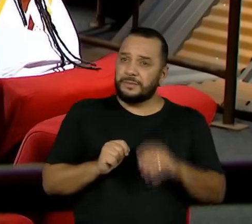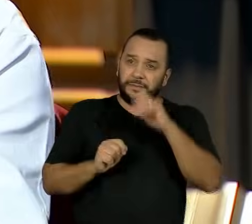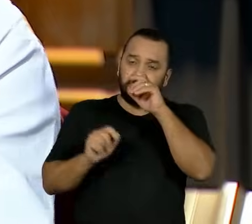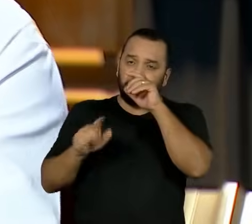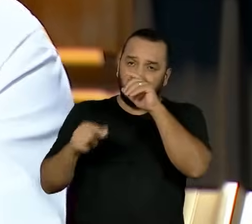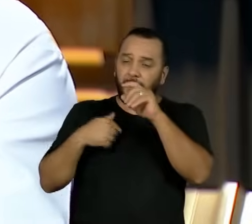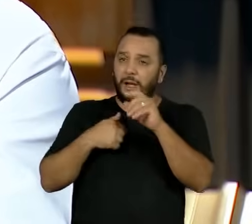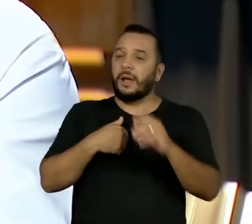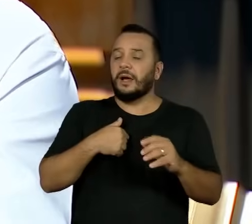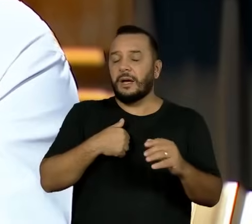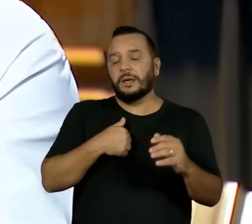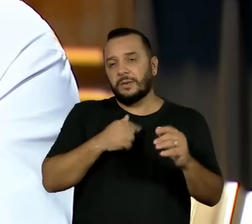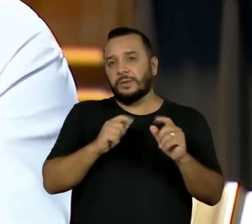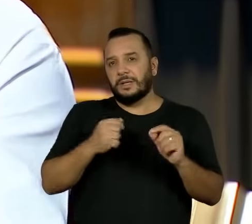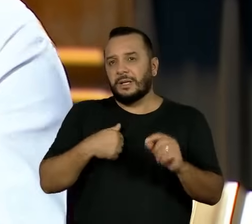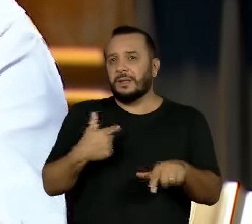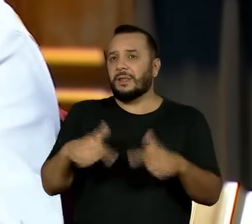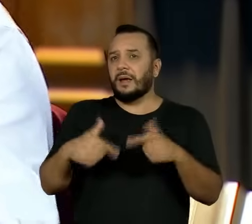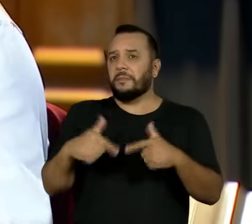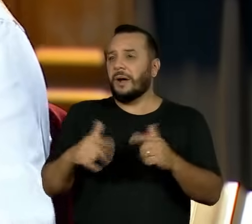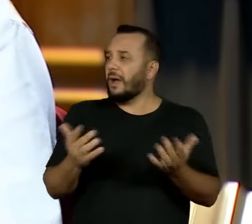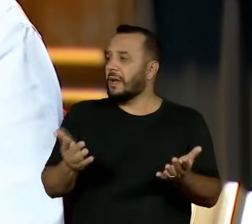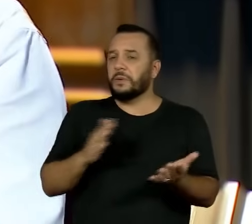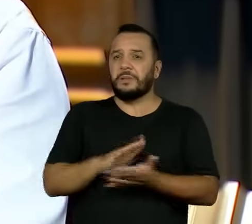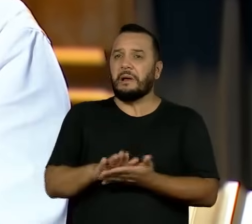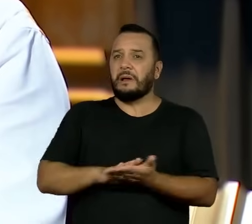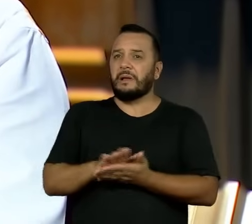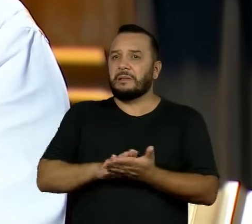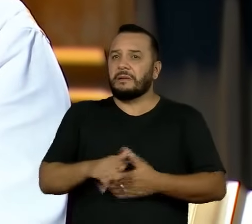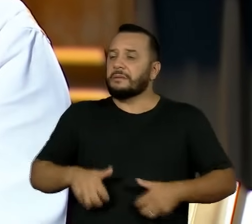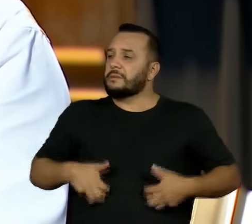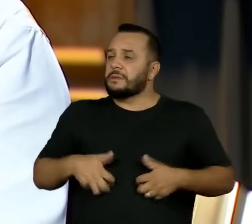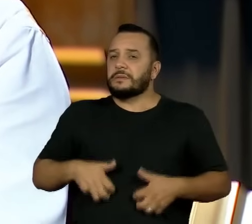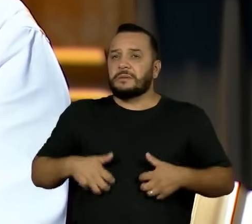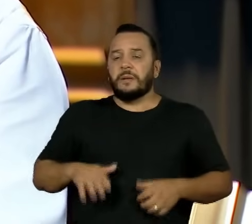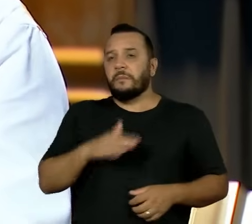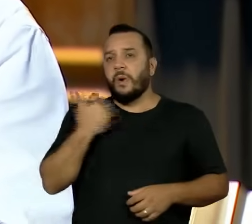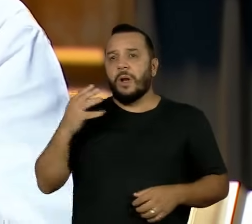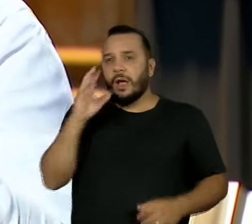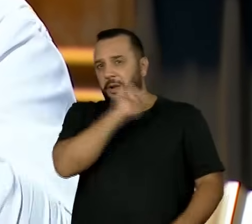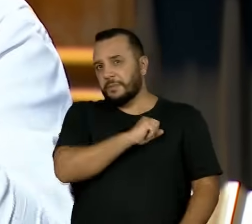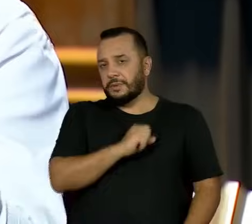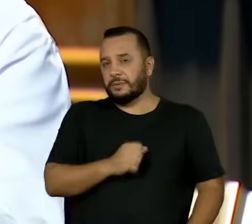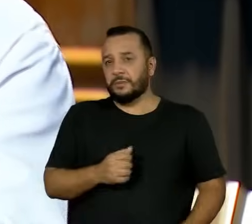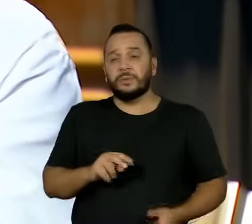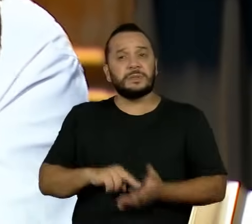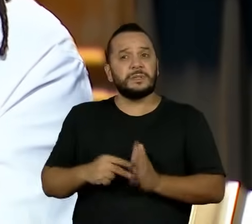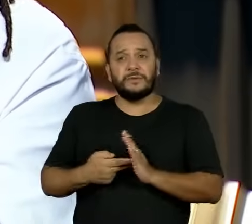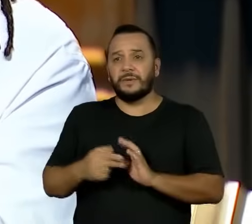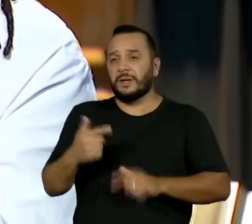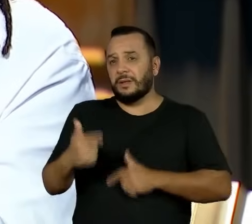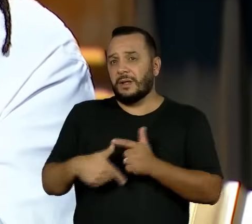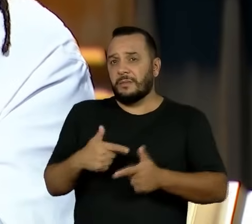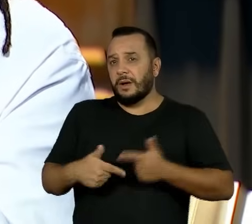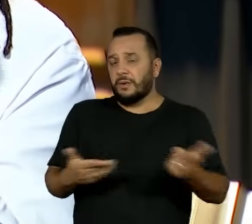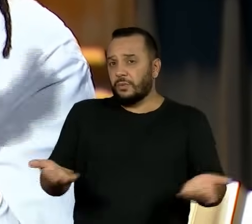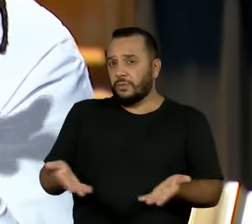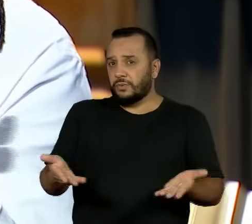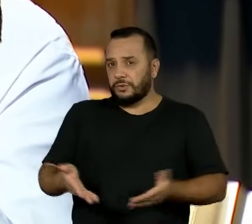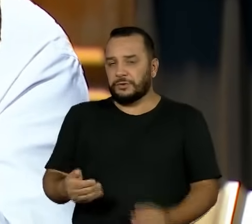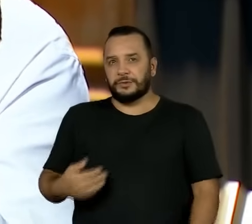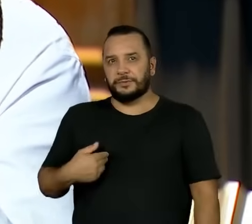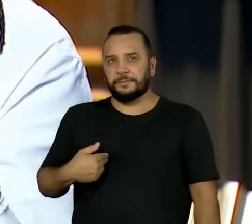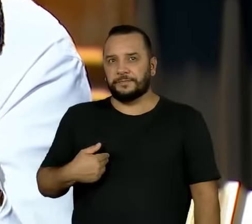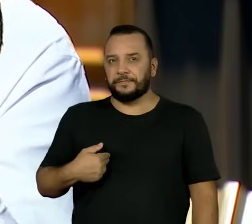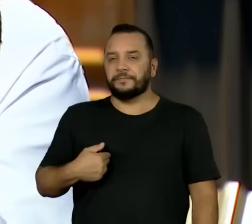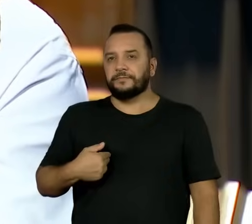esse papel social. O que é o trabalho para a gente hoje? Sei. Então, né, o nosso ministro Silvio